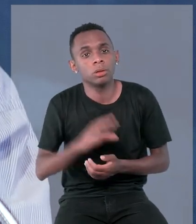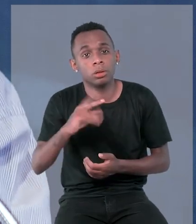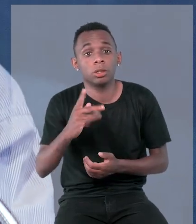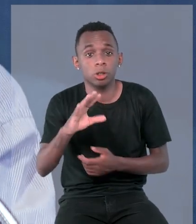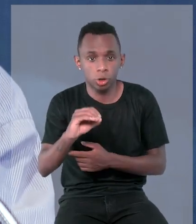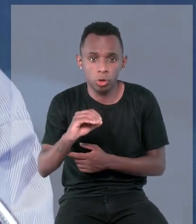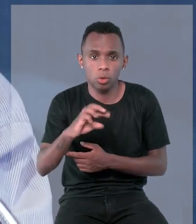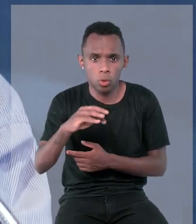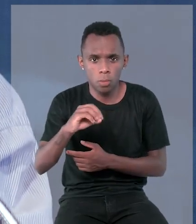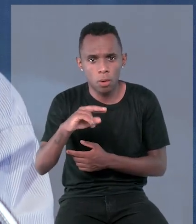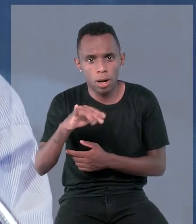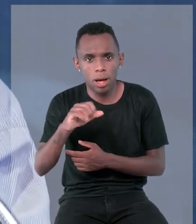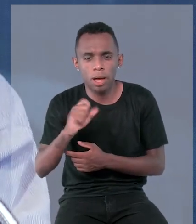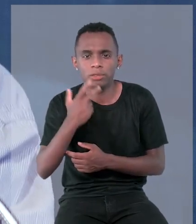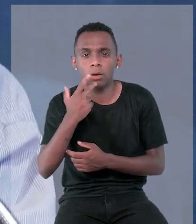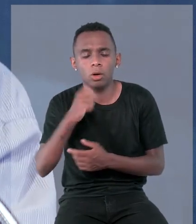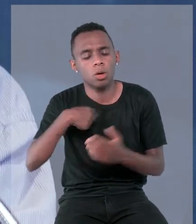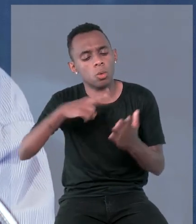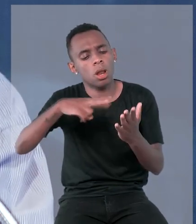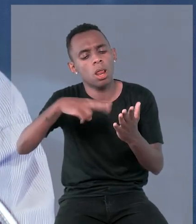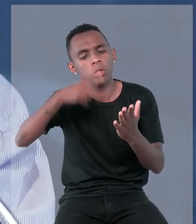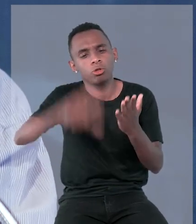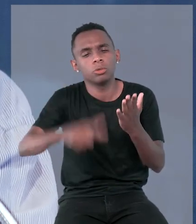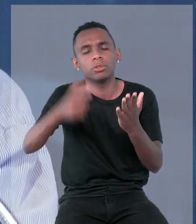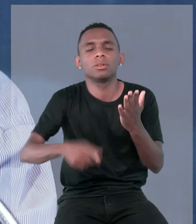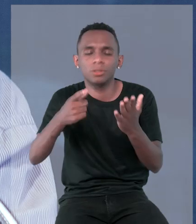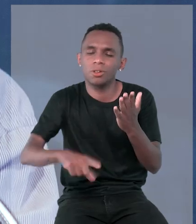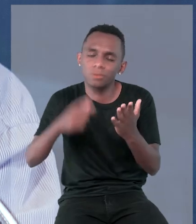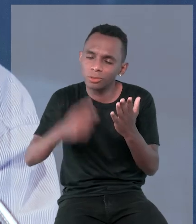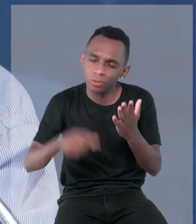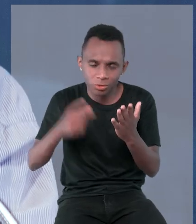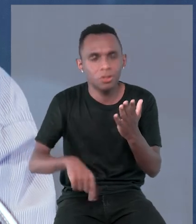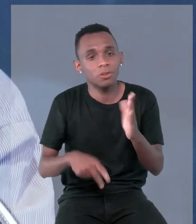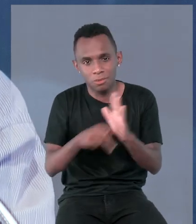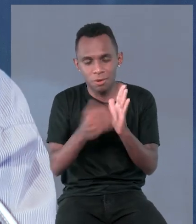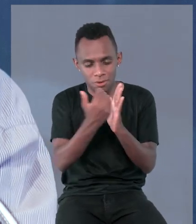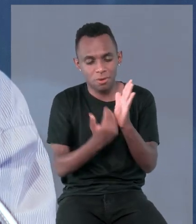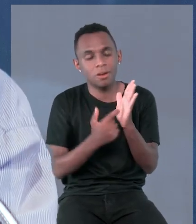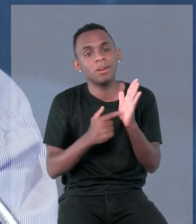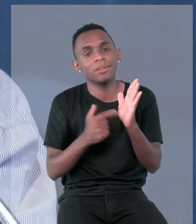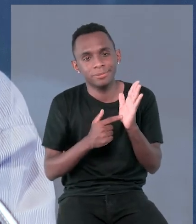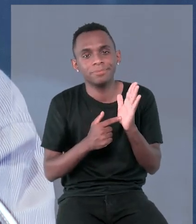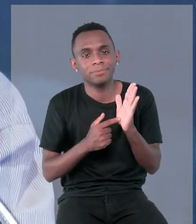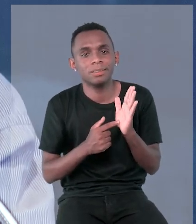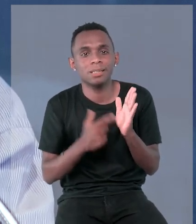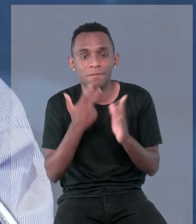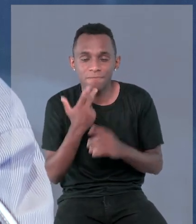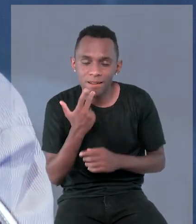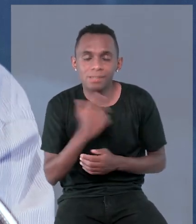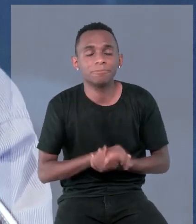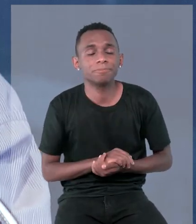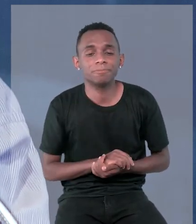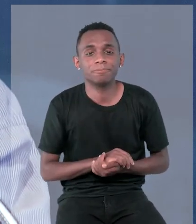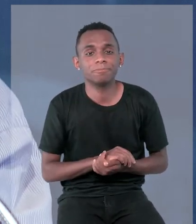Moraes Mendes aqui tem mania de dizer que eu sou o maior releitor que ele conhece, né? Lá no prefácio do meu livro, O Estranho no Ninho, ele cita isso.